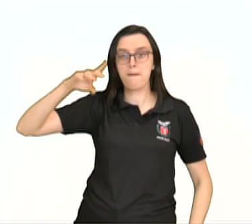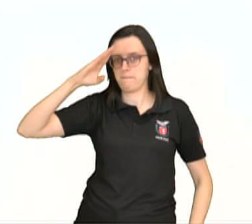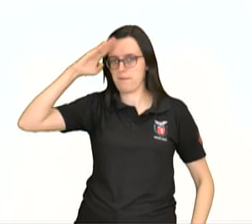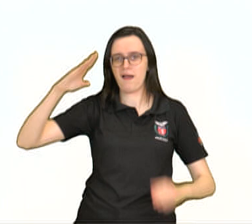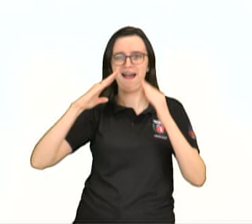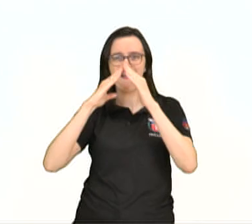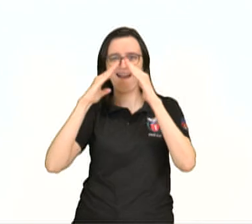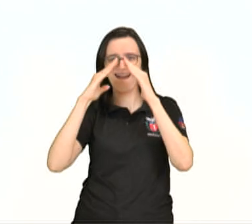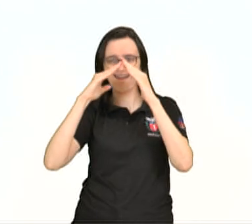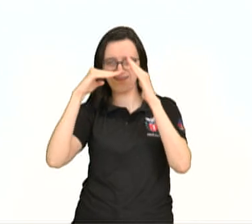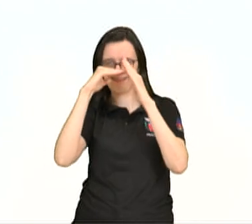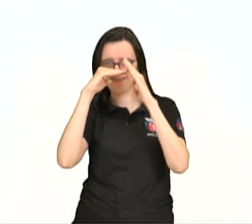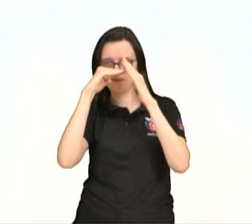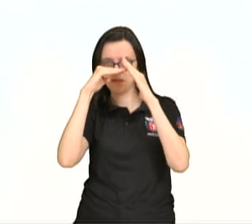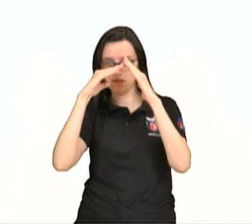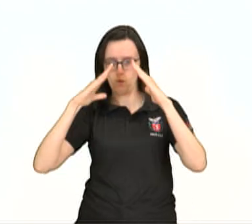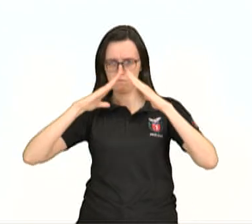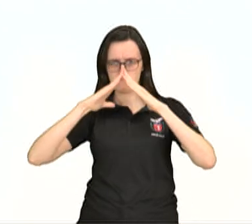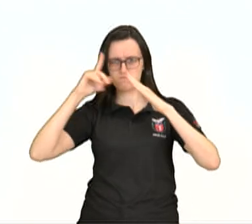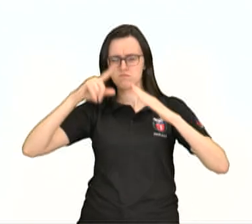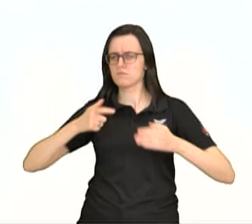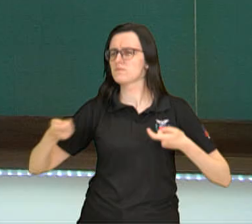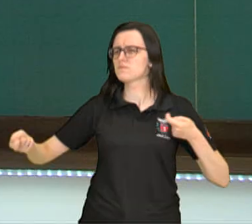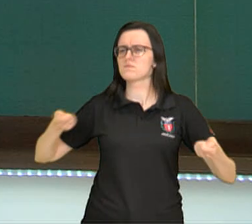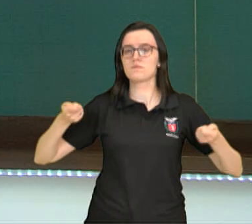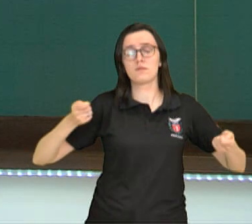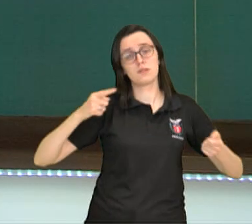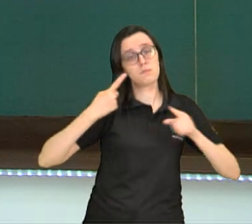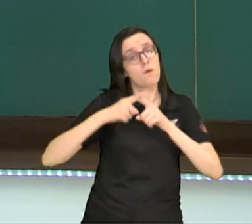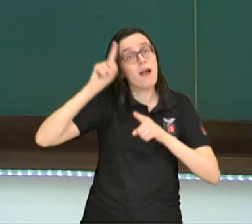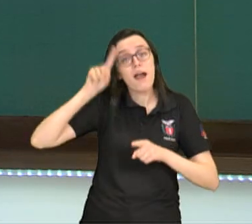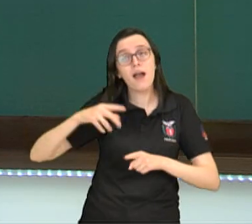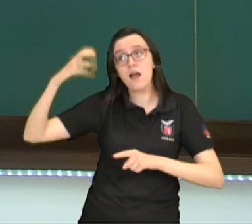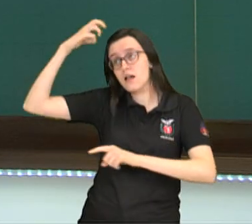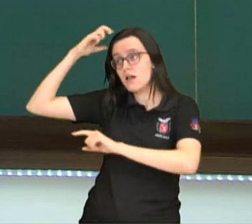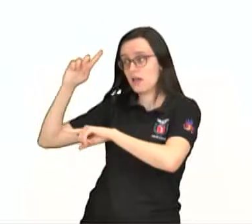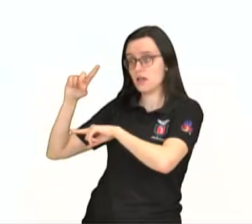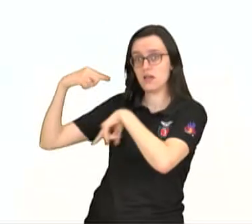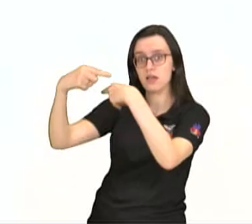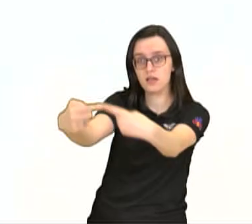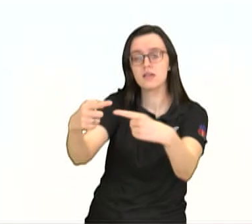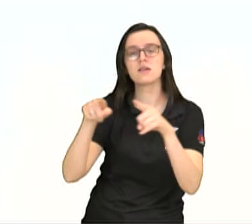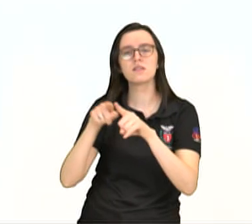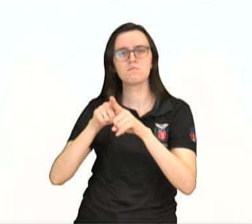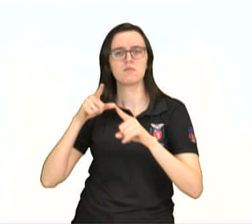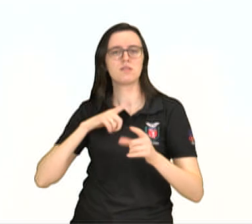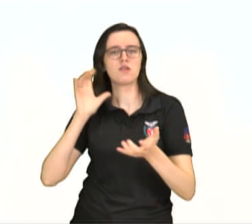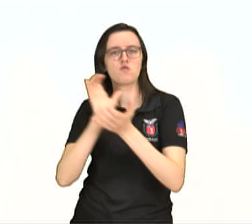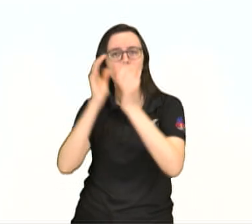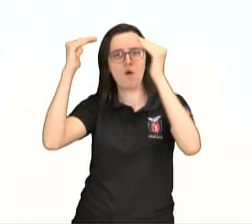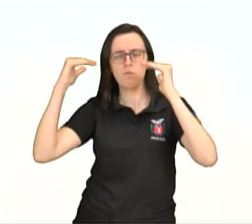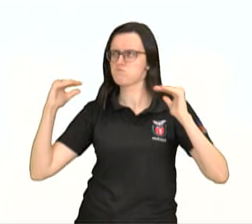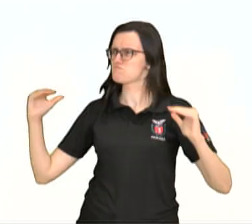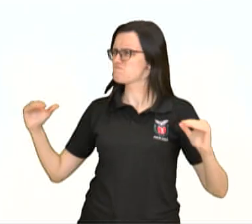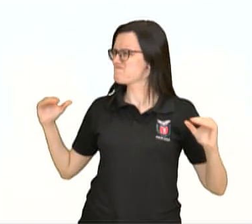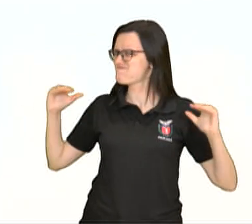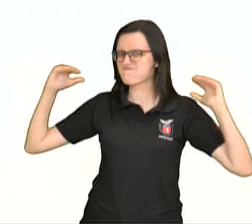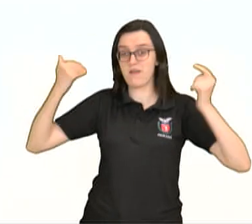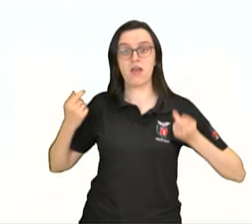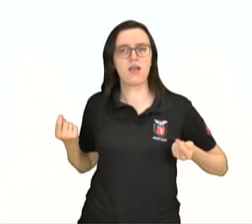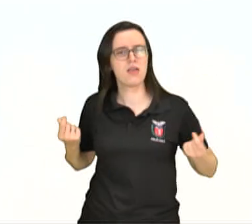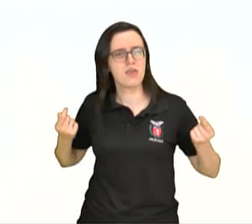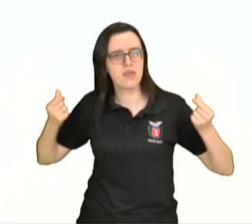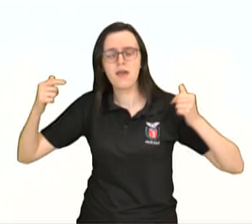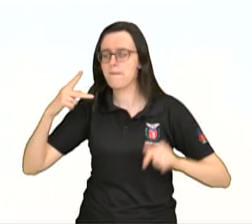né, o líder dessa sociedade, já que estamos falando de uma monarquia. Os patrícios, que eram aquelas famílias mais ricas,